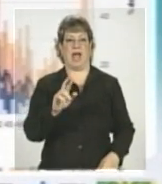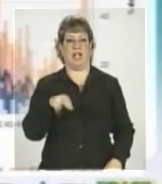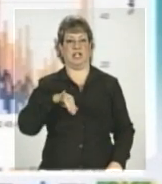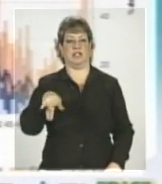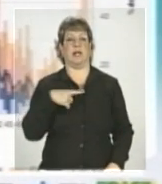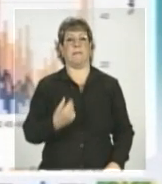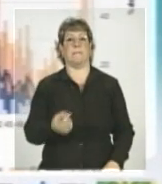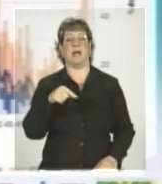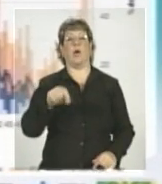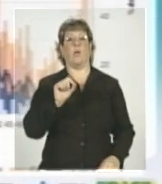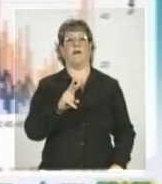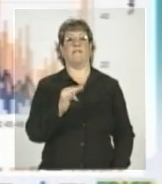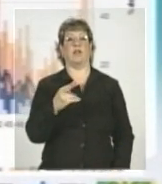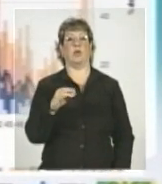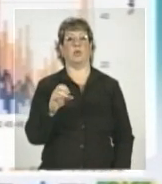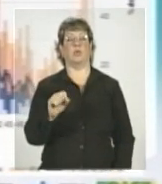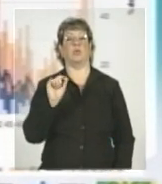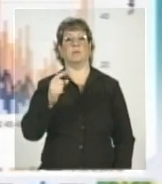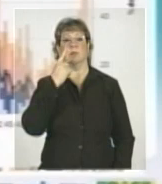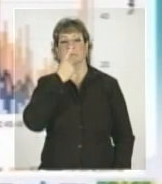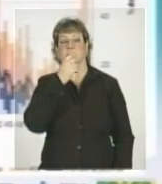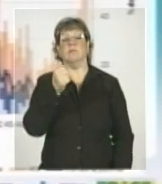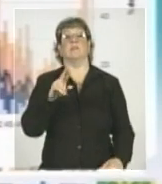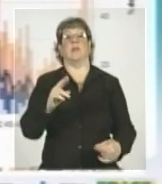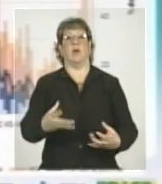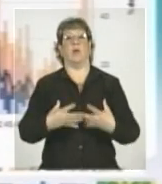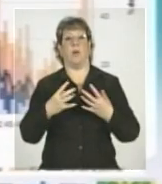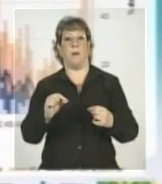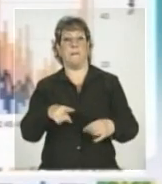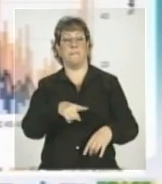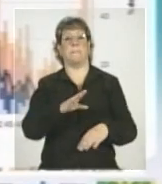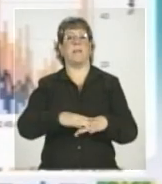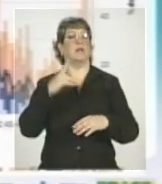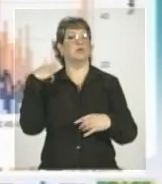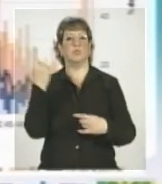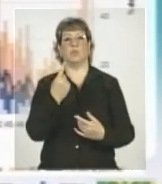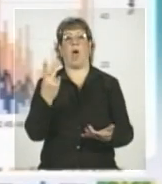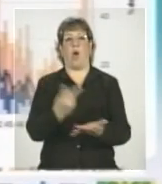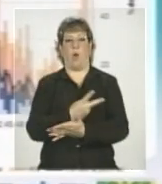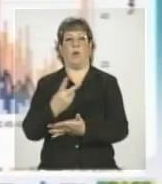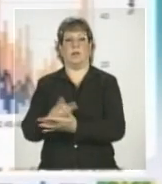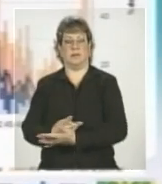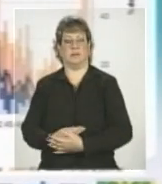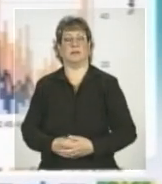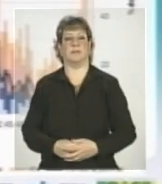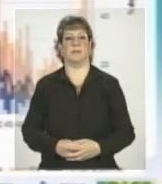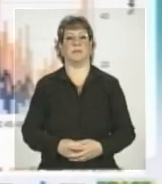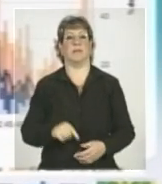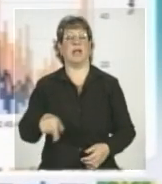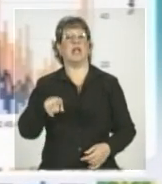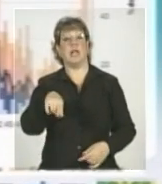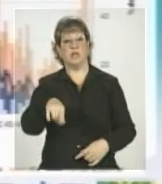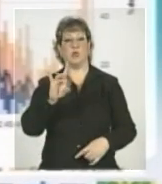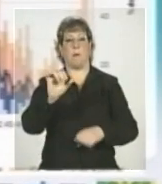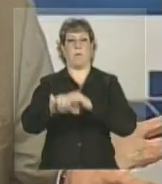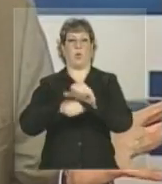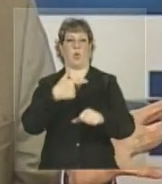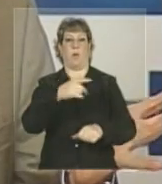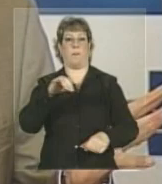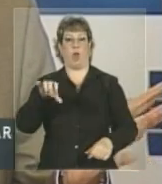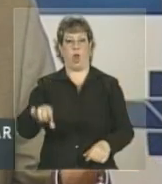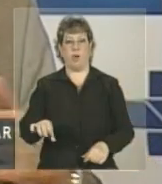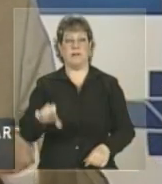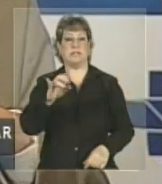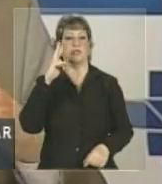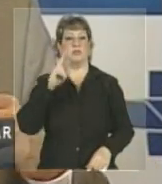aparece muito, é o vírus sincicial respiratório, né? É o vírus mais comum, isso só mudou em 2009. Né? Se a gente olhasse um